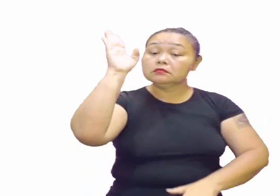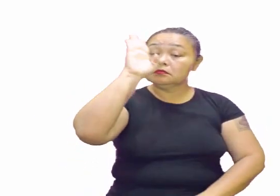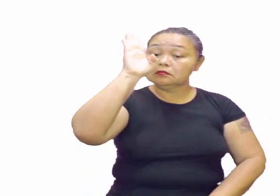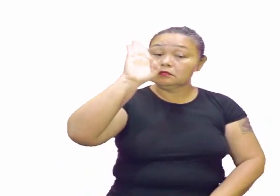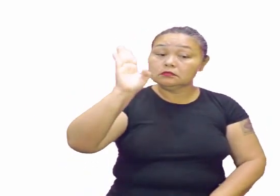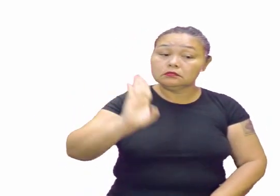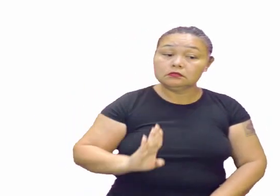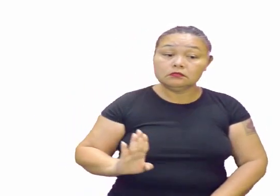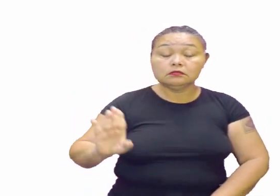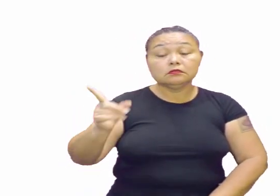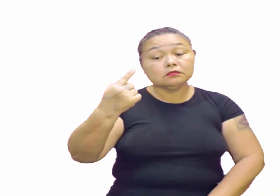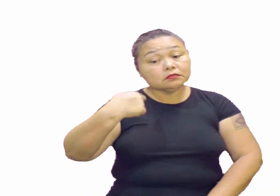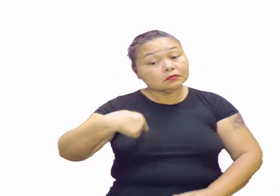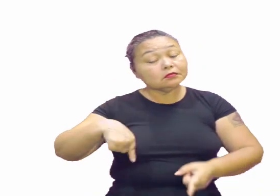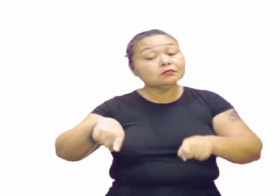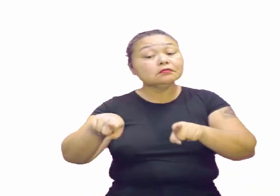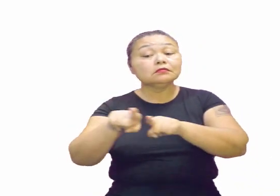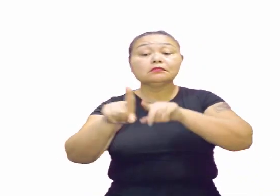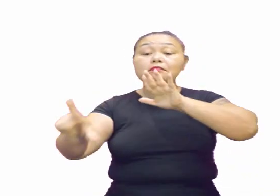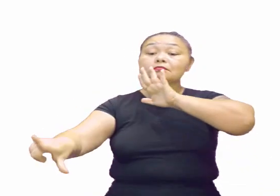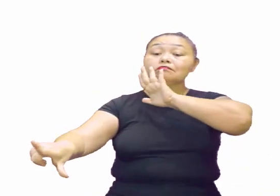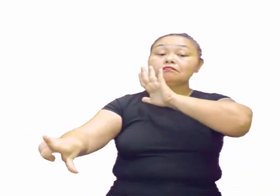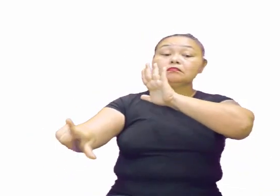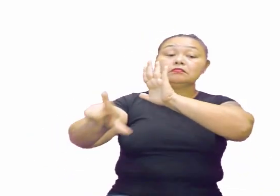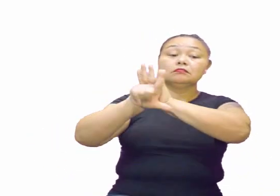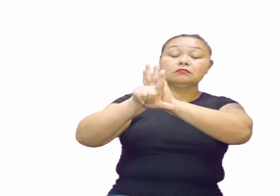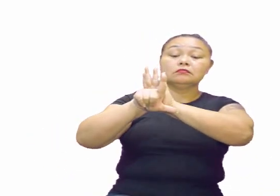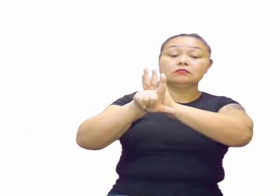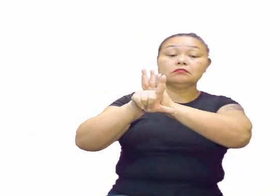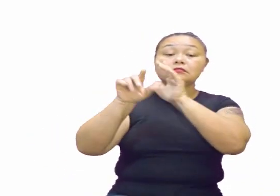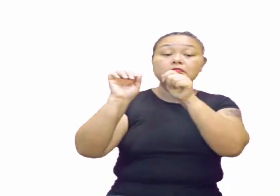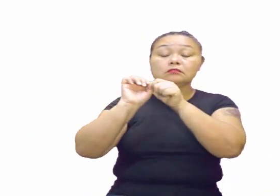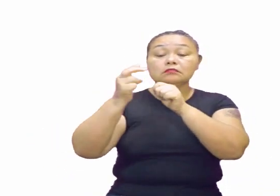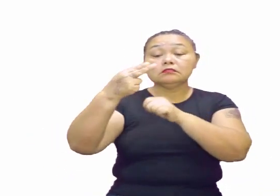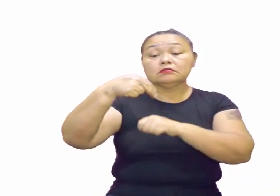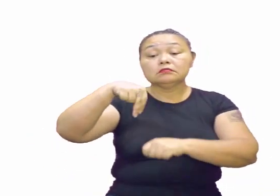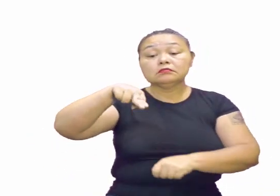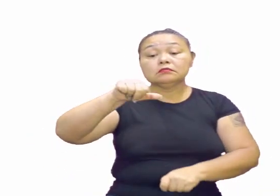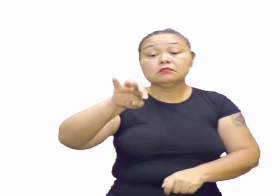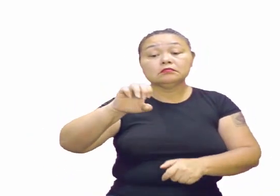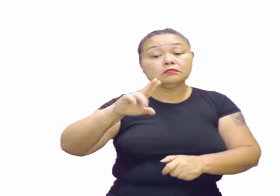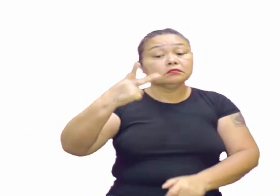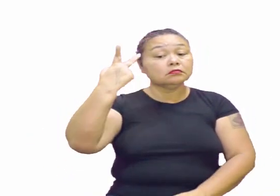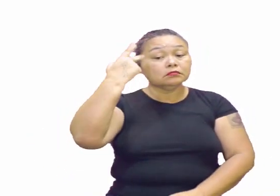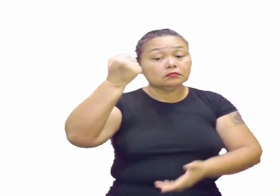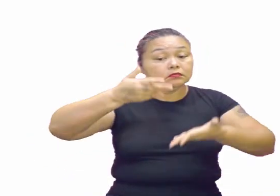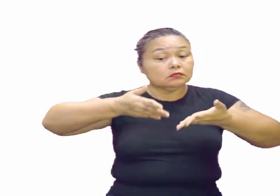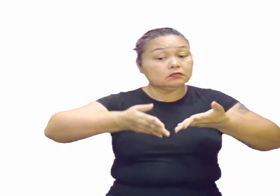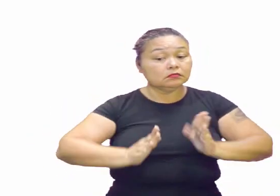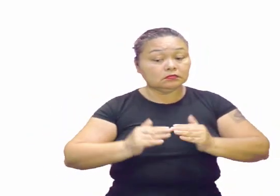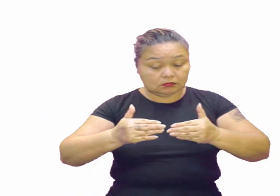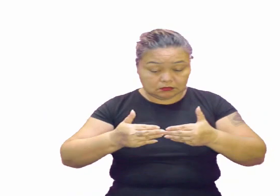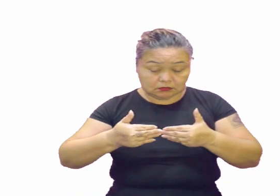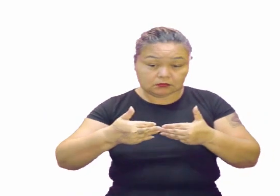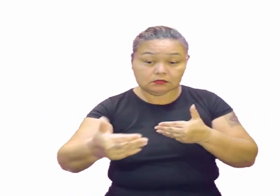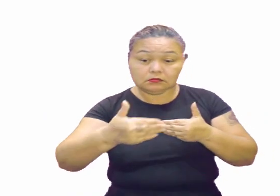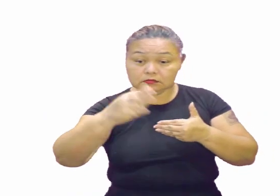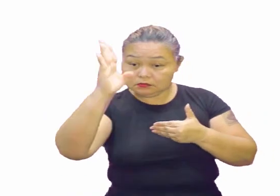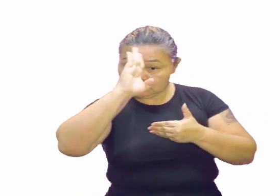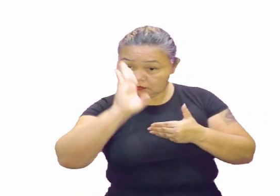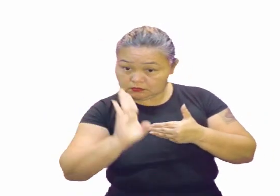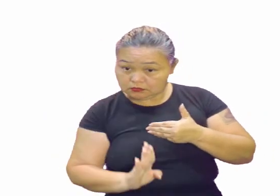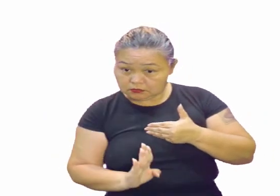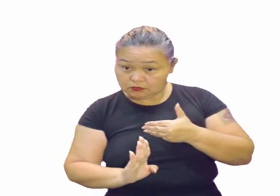E a lei da grande naturalização. Então, quem estava no Brasil, a partir de agora, era